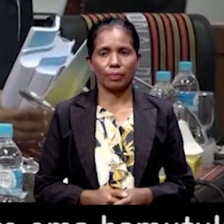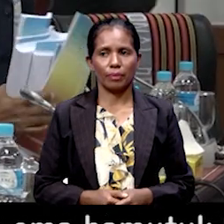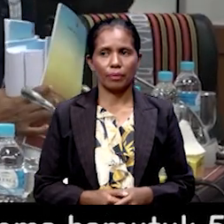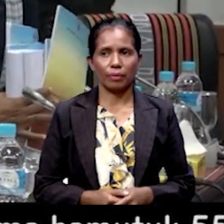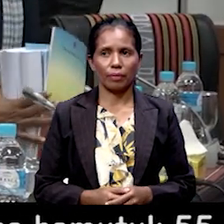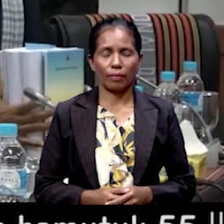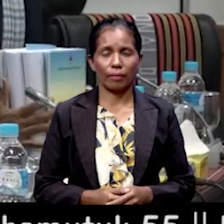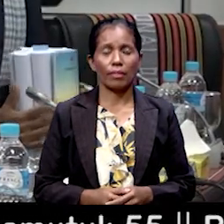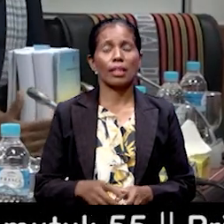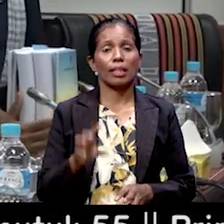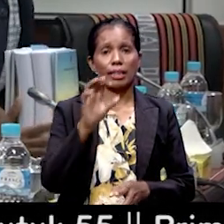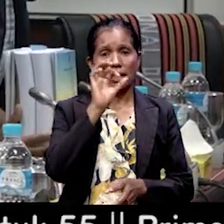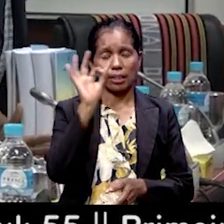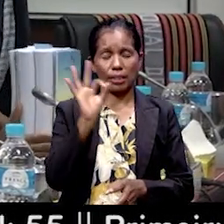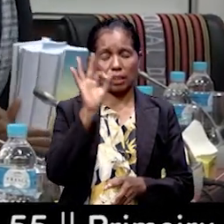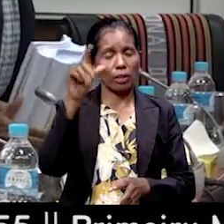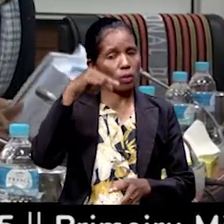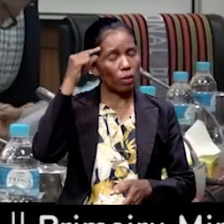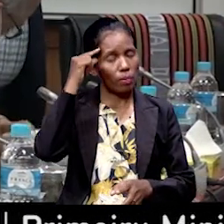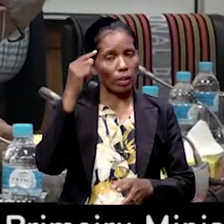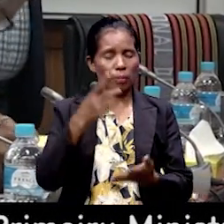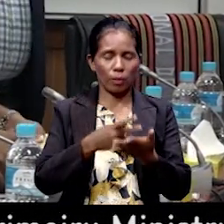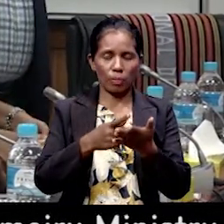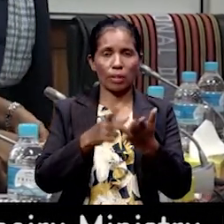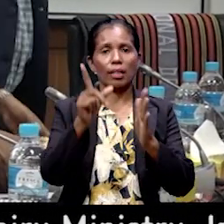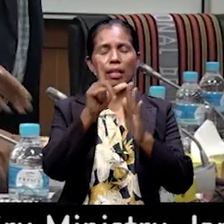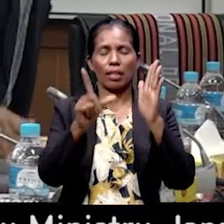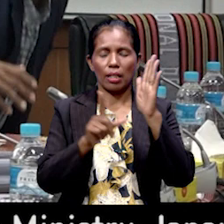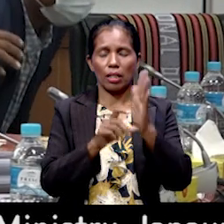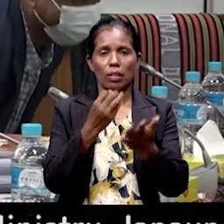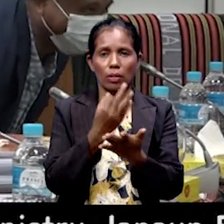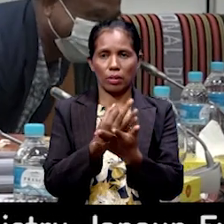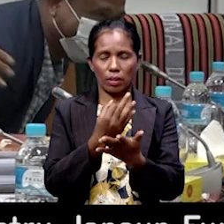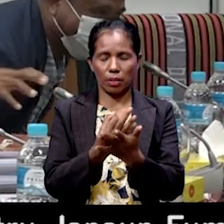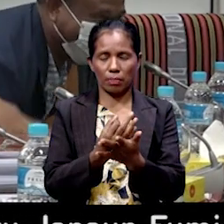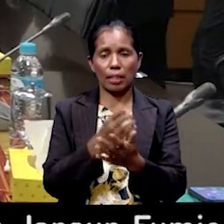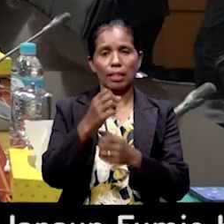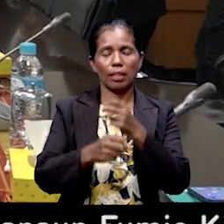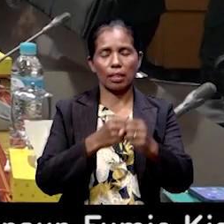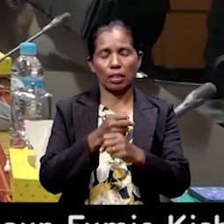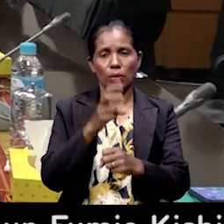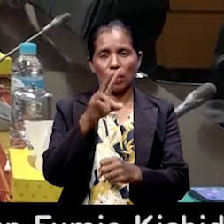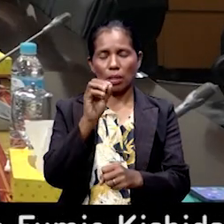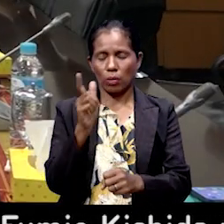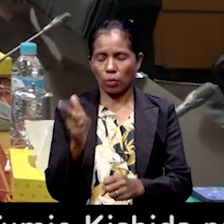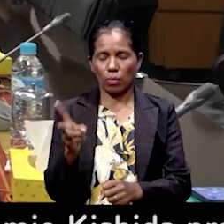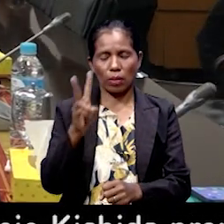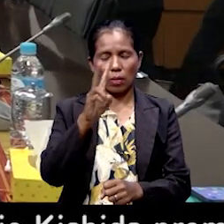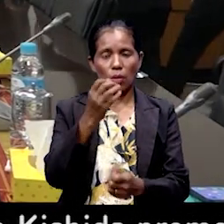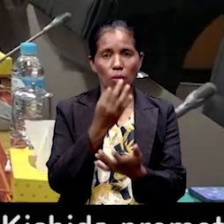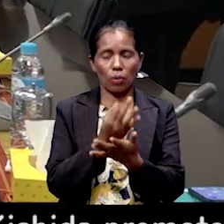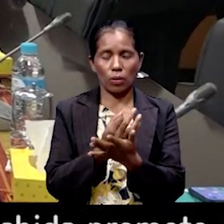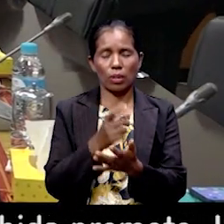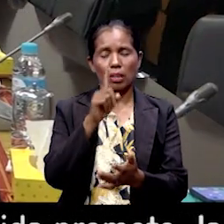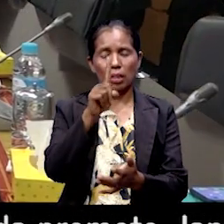E a sexta semana, o governo apresenta uma proposta de lei orçamento geral estado tina rua ou nulo recém rua, o montante